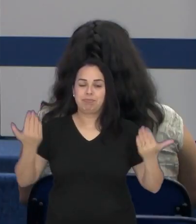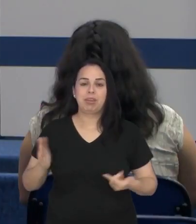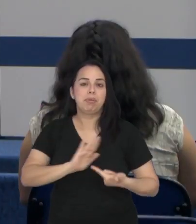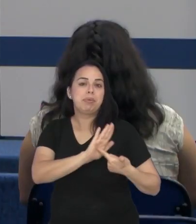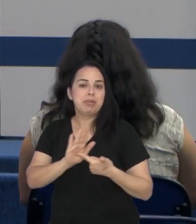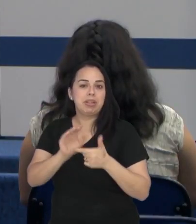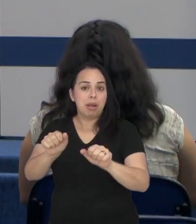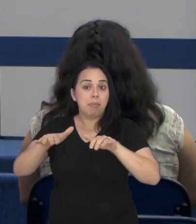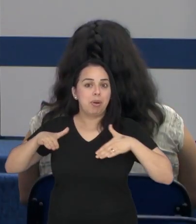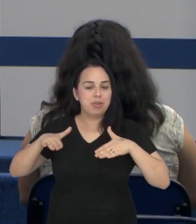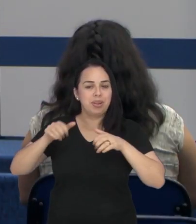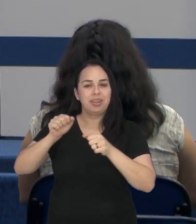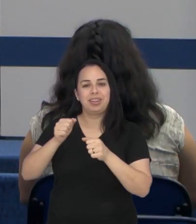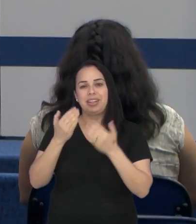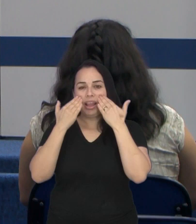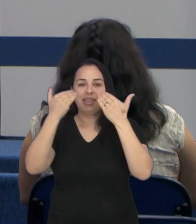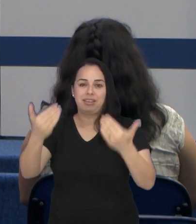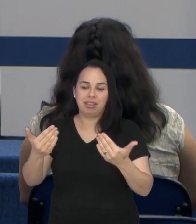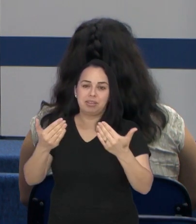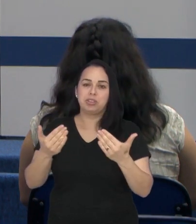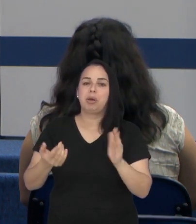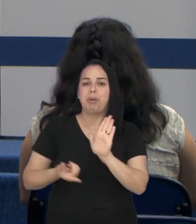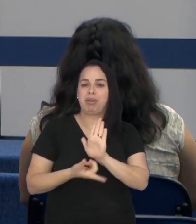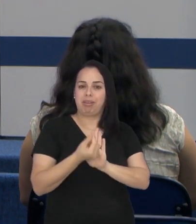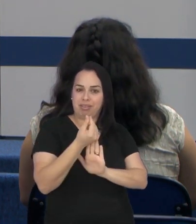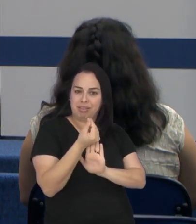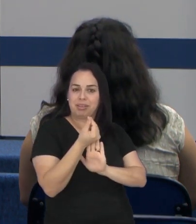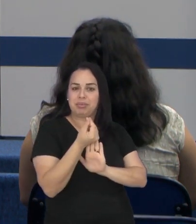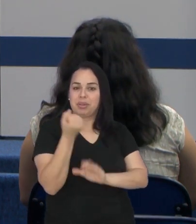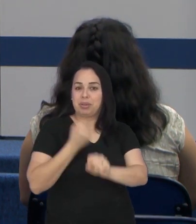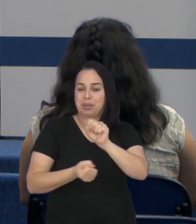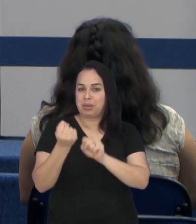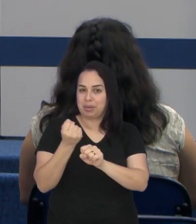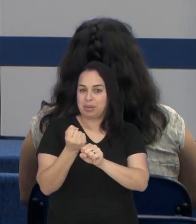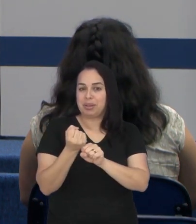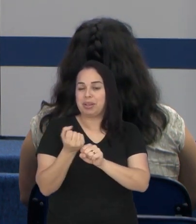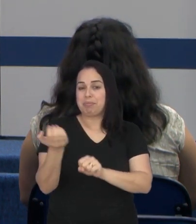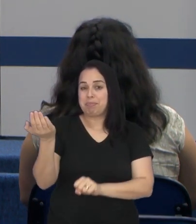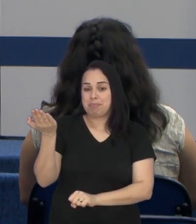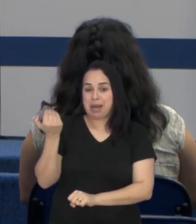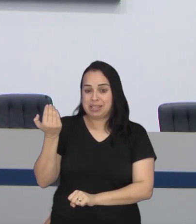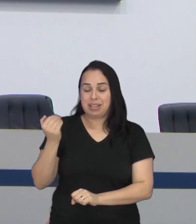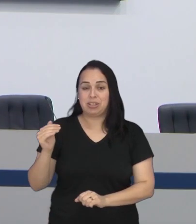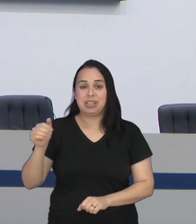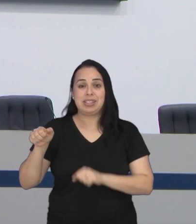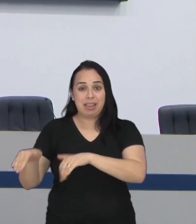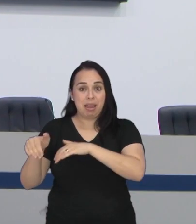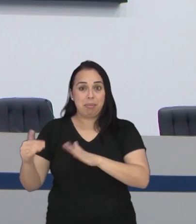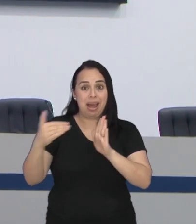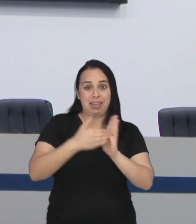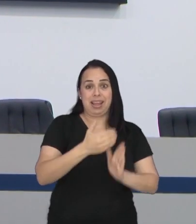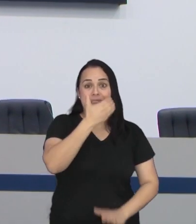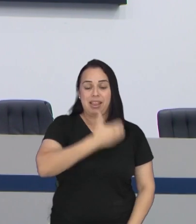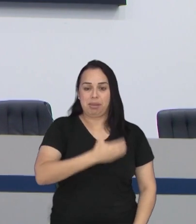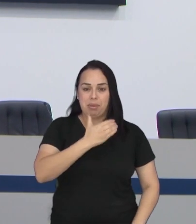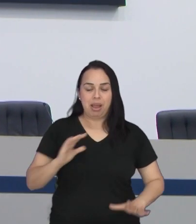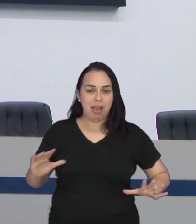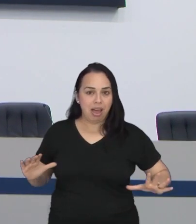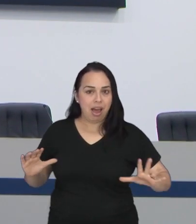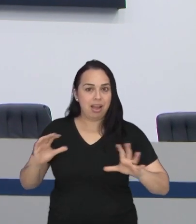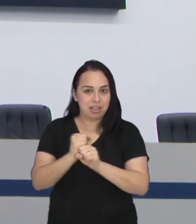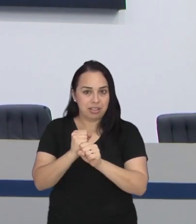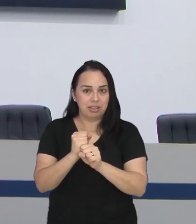instituem uma gratificação de dedicação exclusiva para o cargo de assessor jurídico. Outros projetos foram para a denominação de ruas